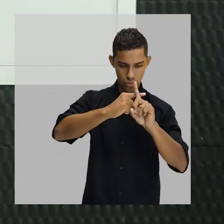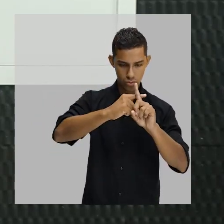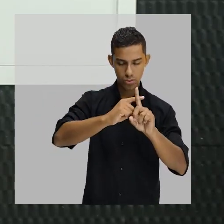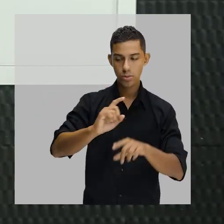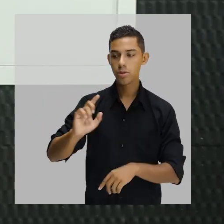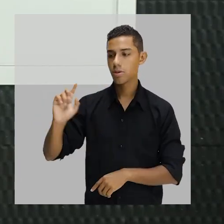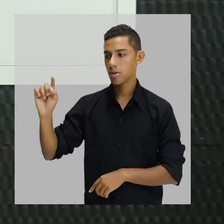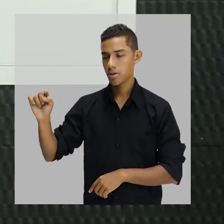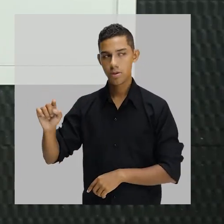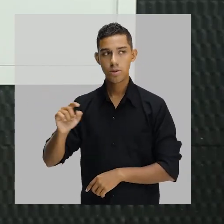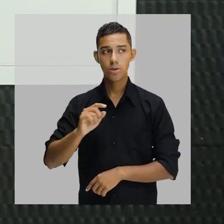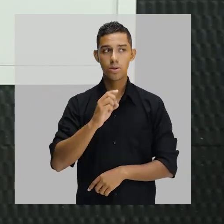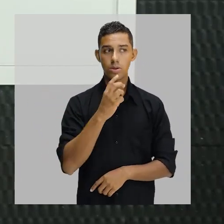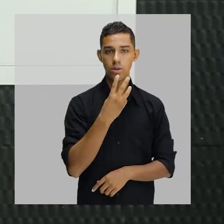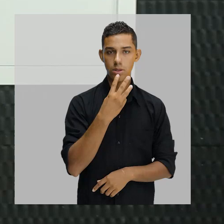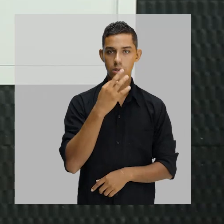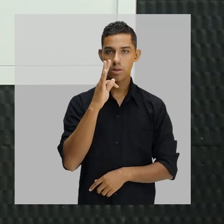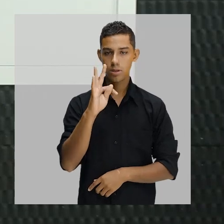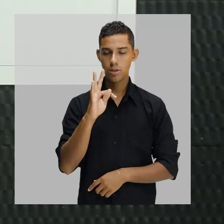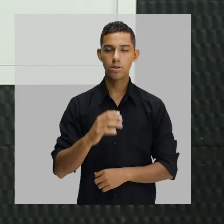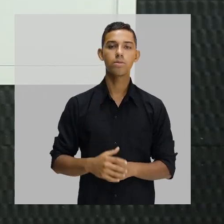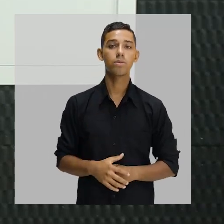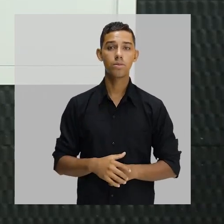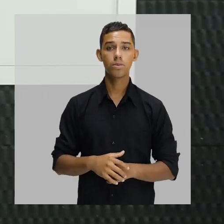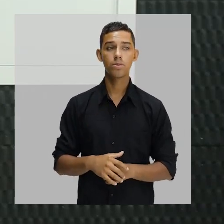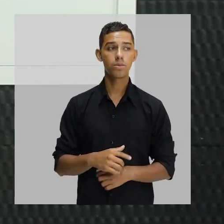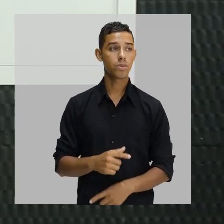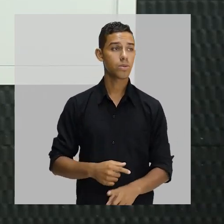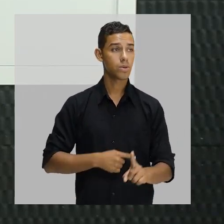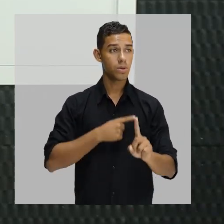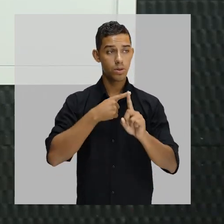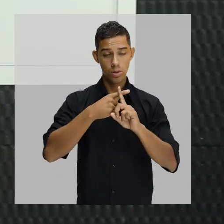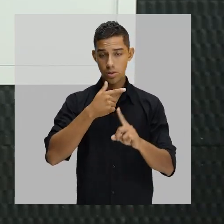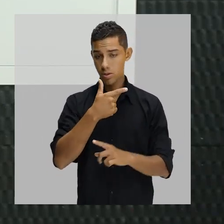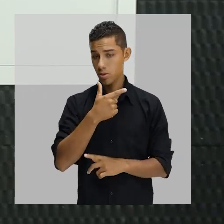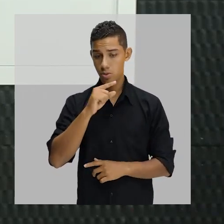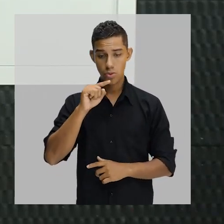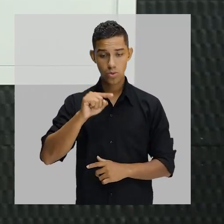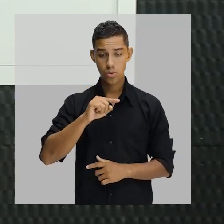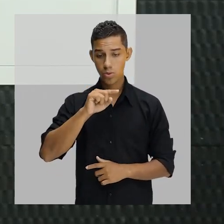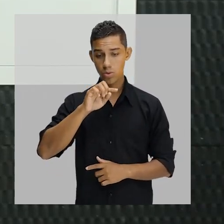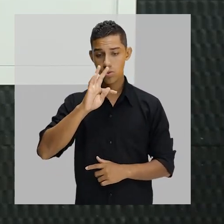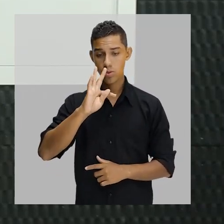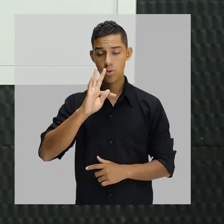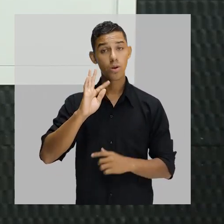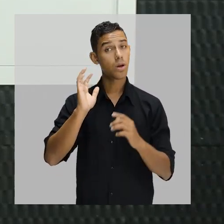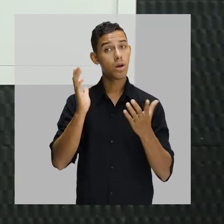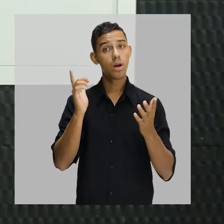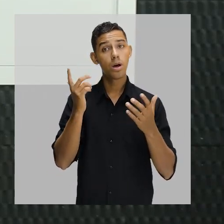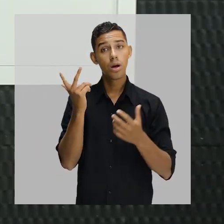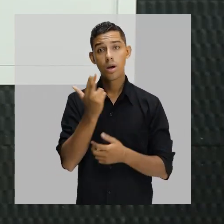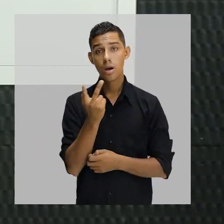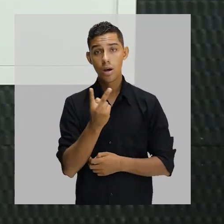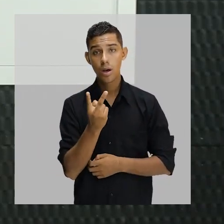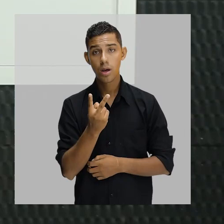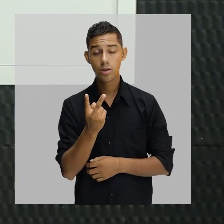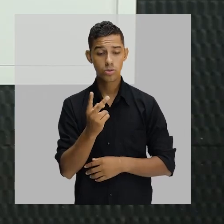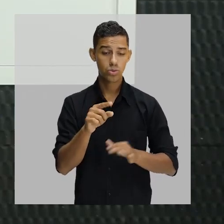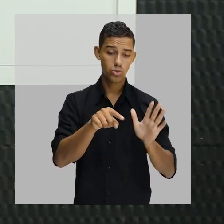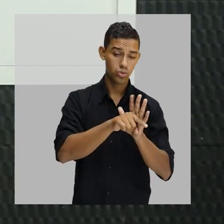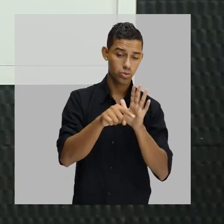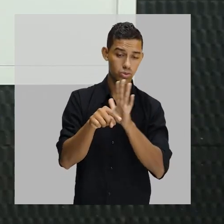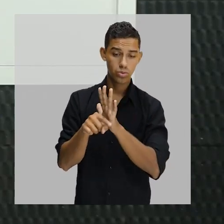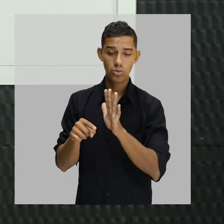positiva. Certo? Se as duas são positivas, ou se as duas fossem negativas, eu